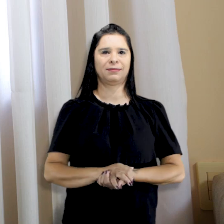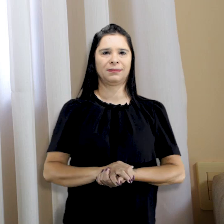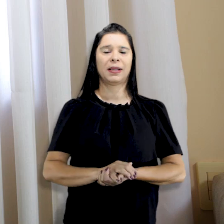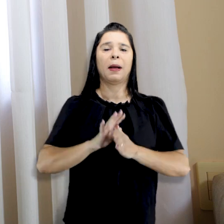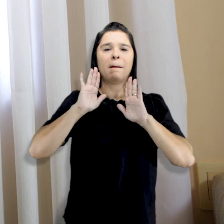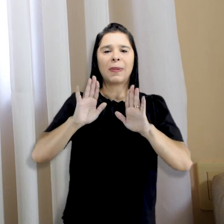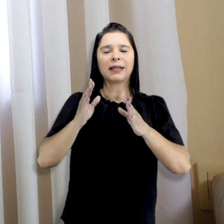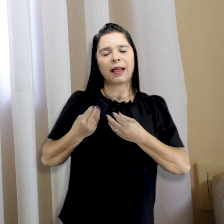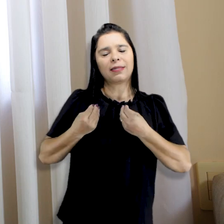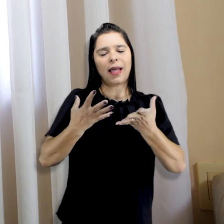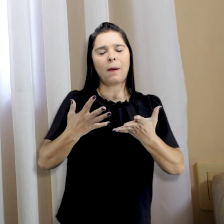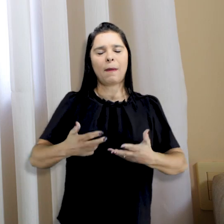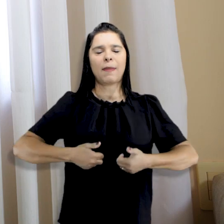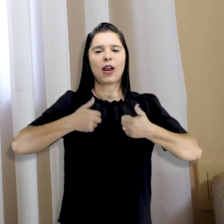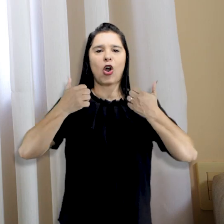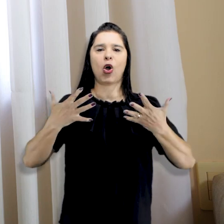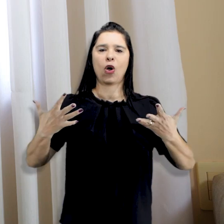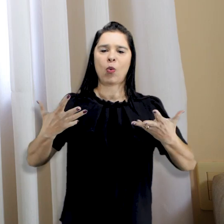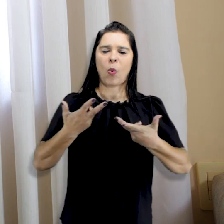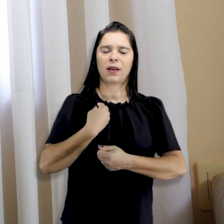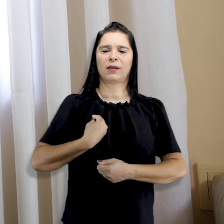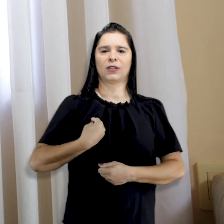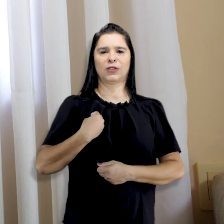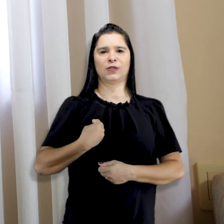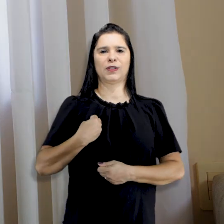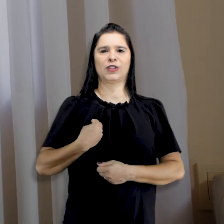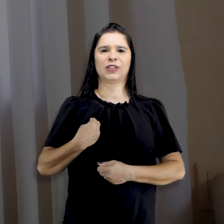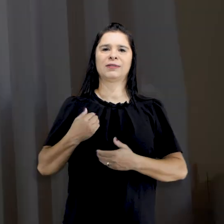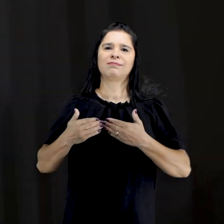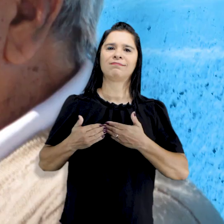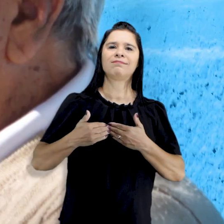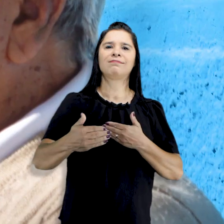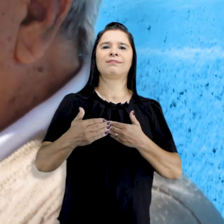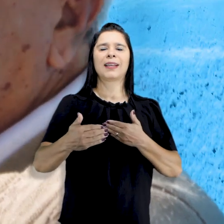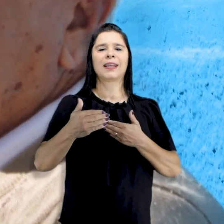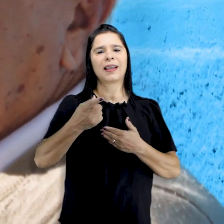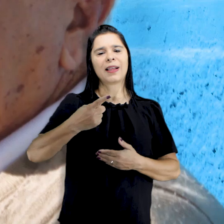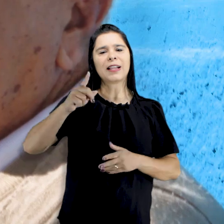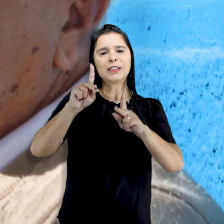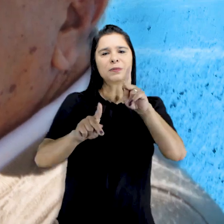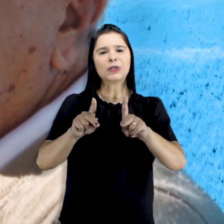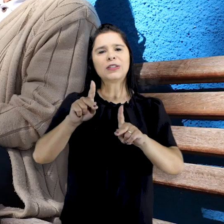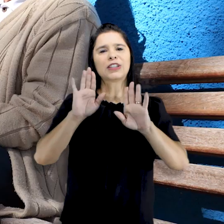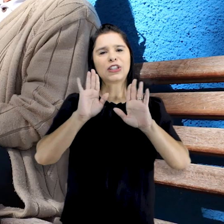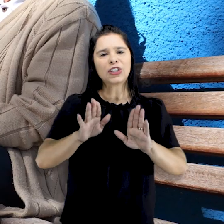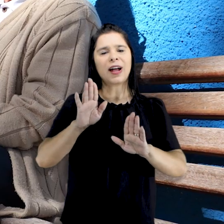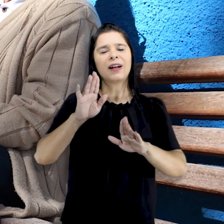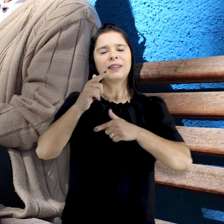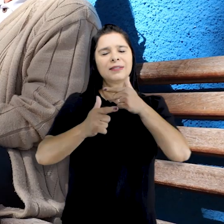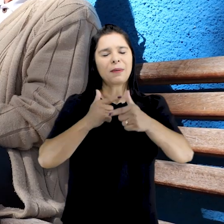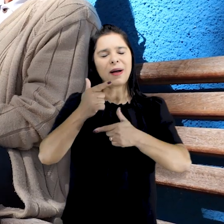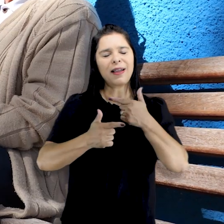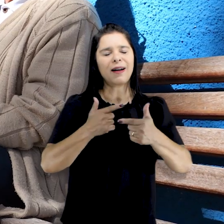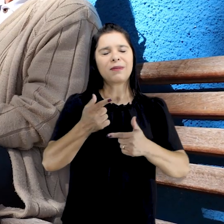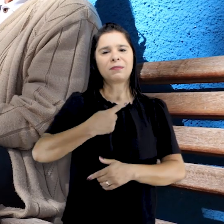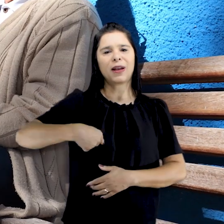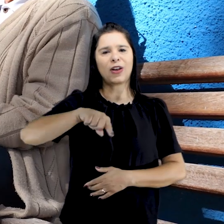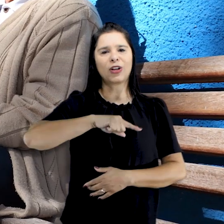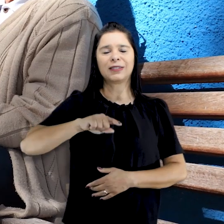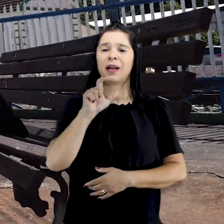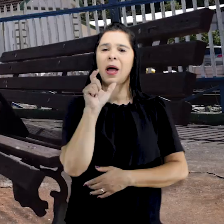vida a partir daqueles que fizeram para nós um dia. Olha, gratidão é a palavra que eu acho